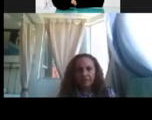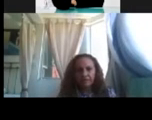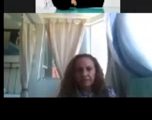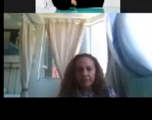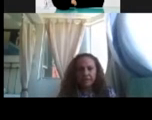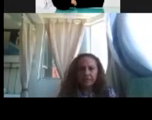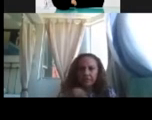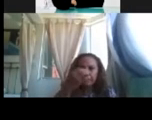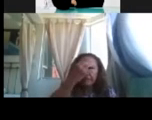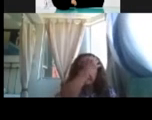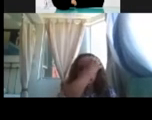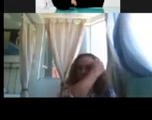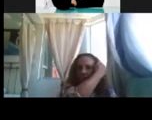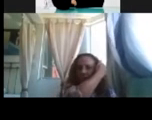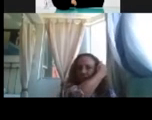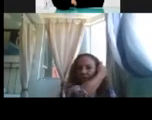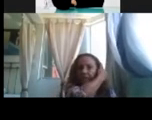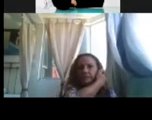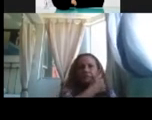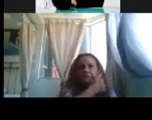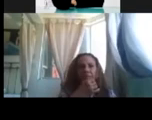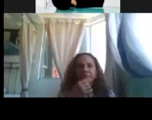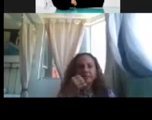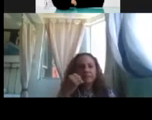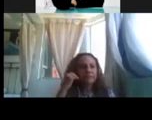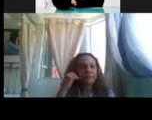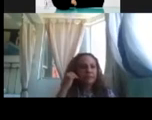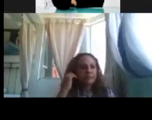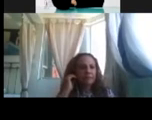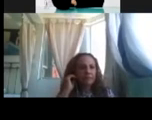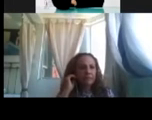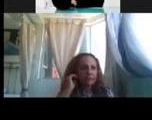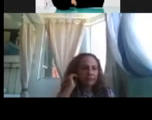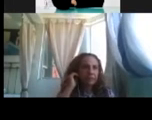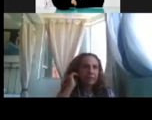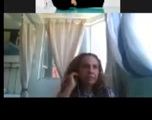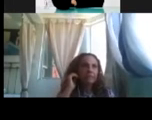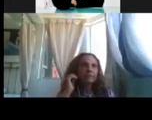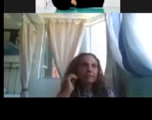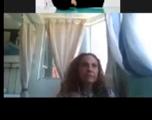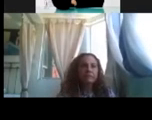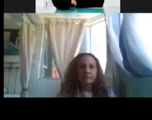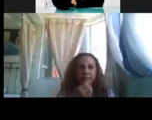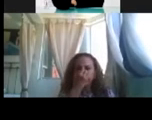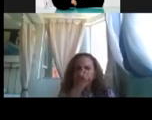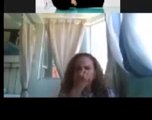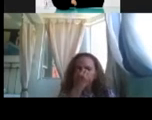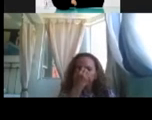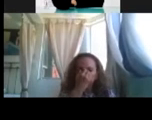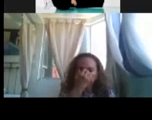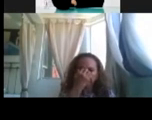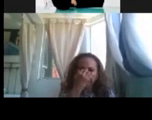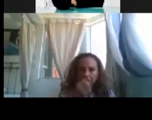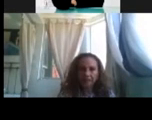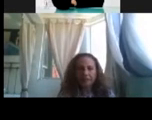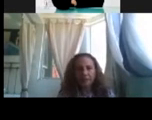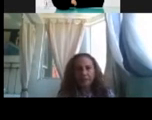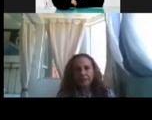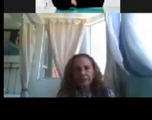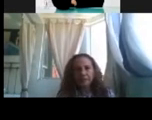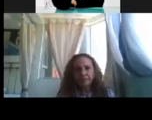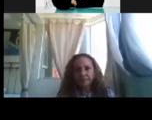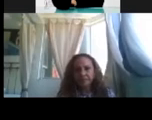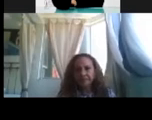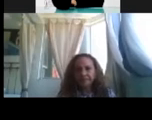foi o teste de tudo para o mundo, e foi a base que o mundo teve, a Europa teve como base essas experiências americanas de